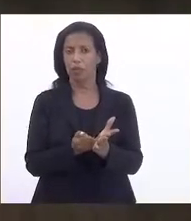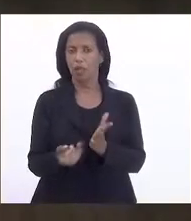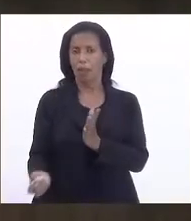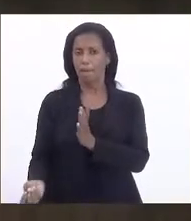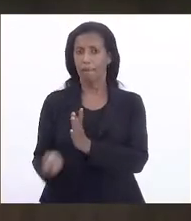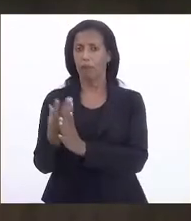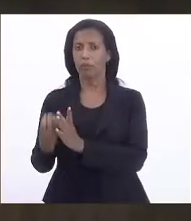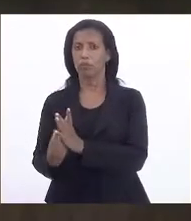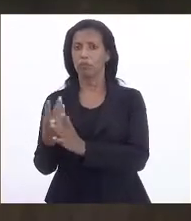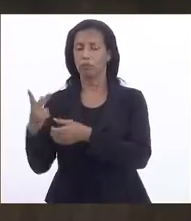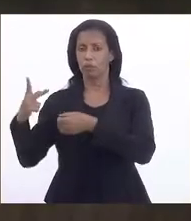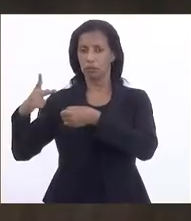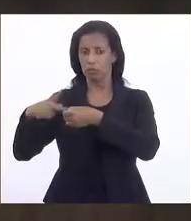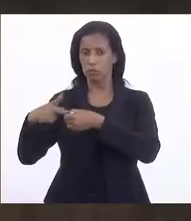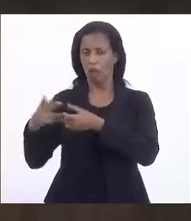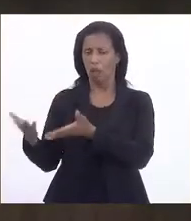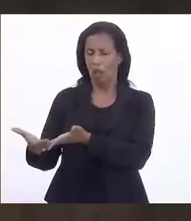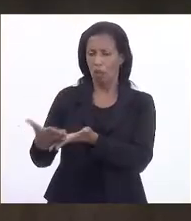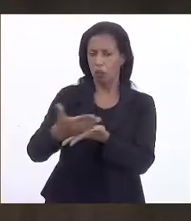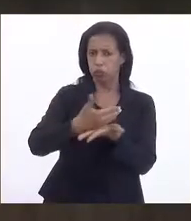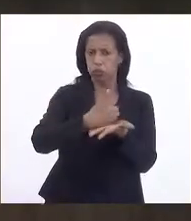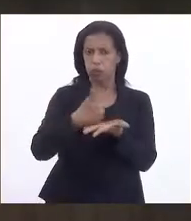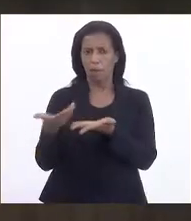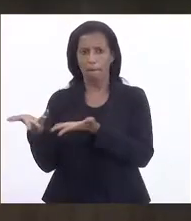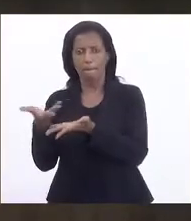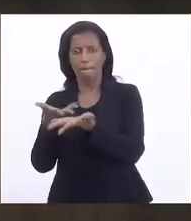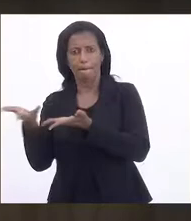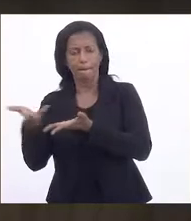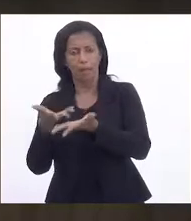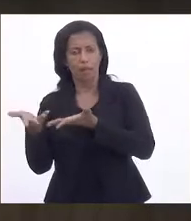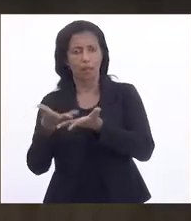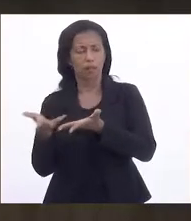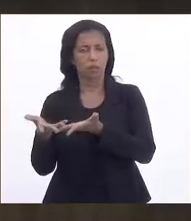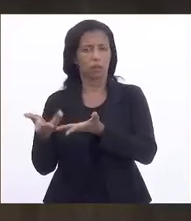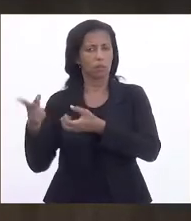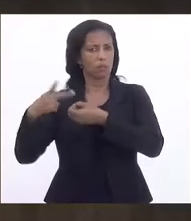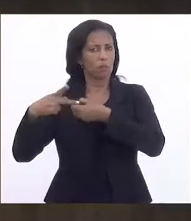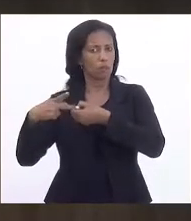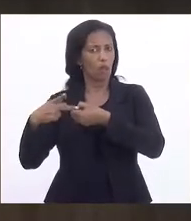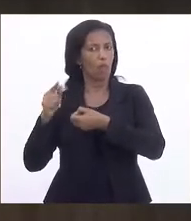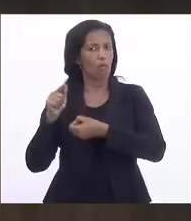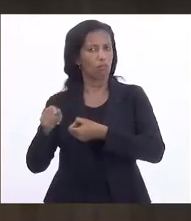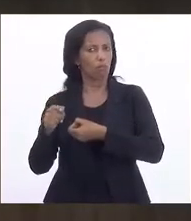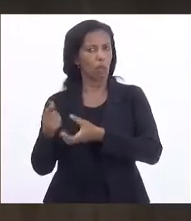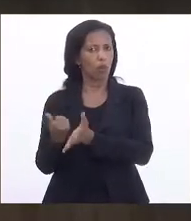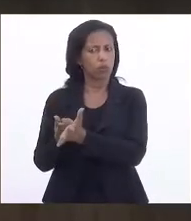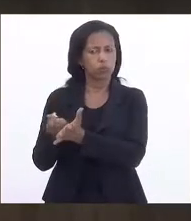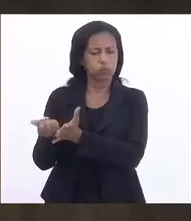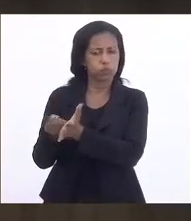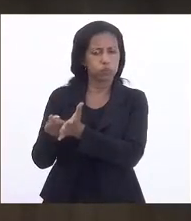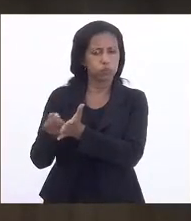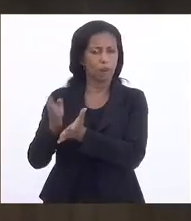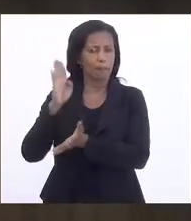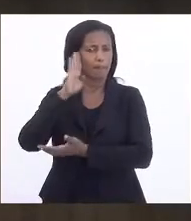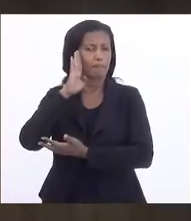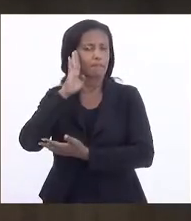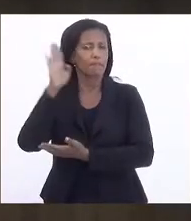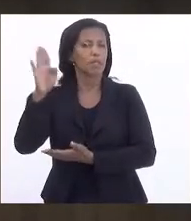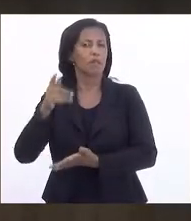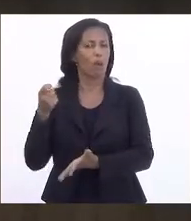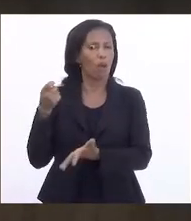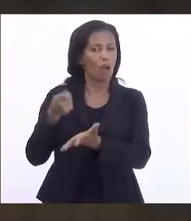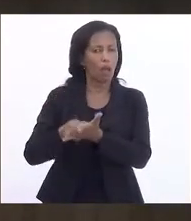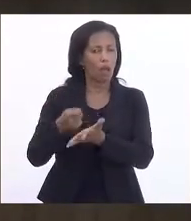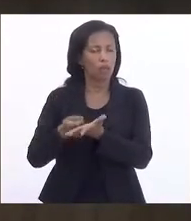produção do petróleo a arrecadação com roitos e participações é uma fonte tributária fundamental para